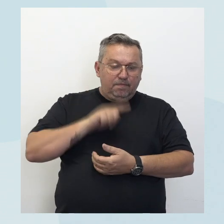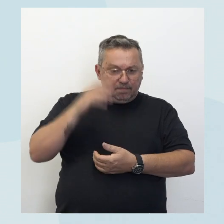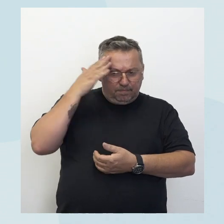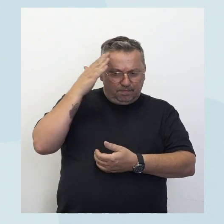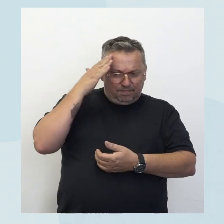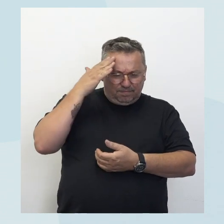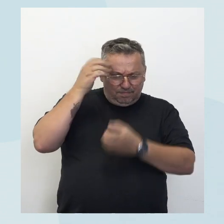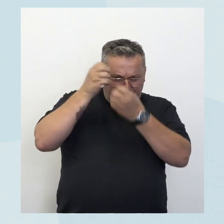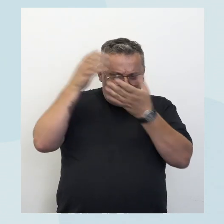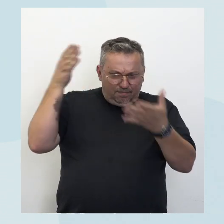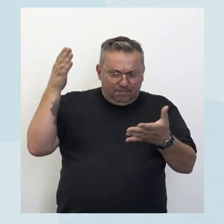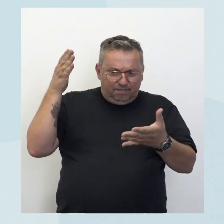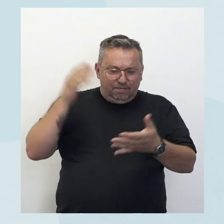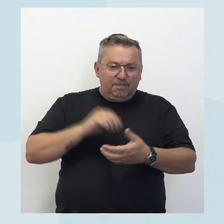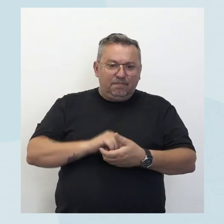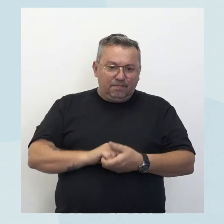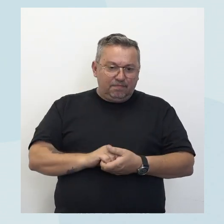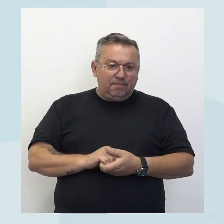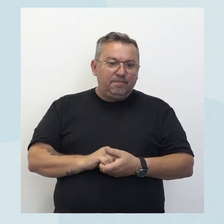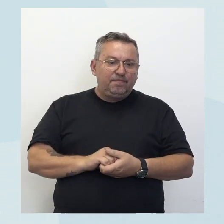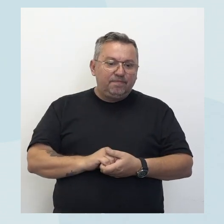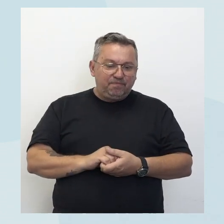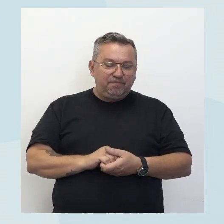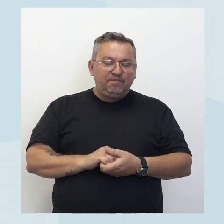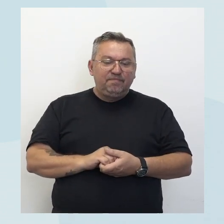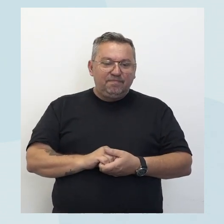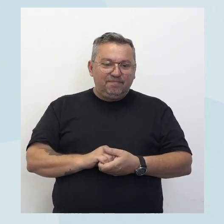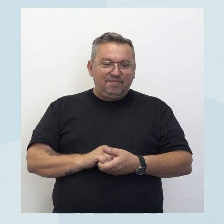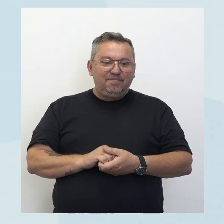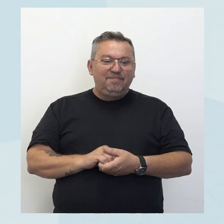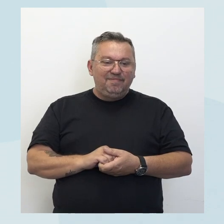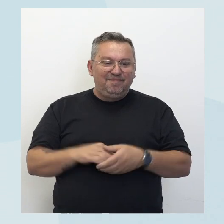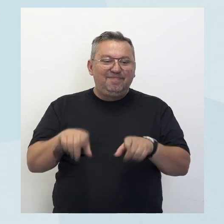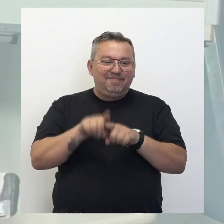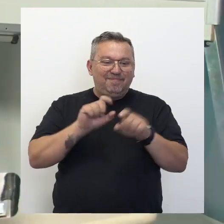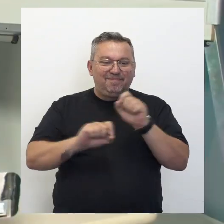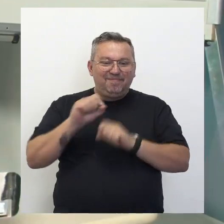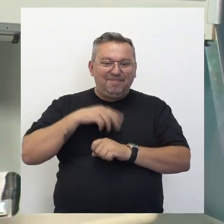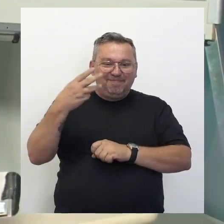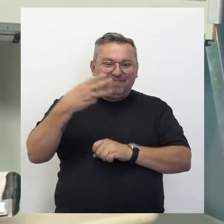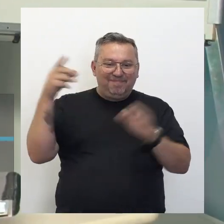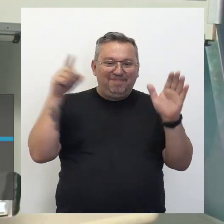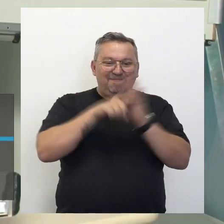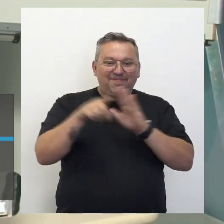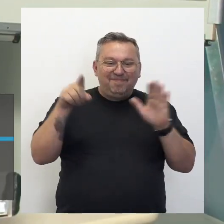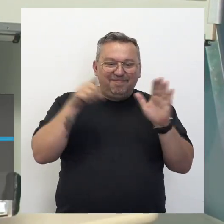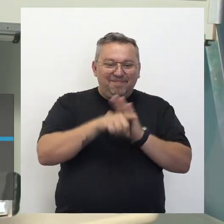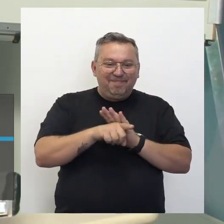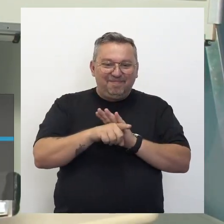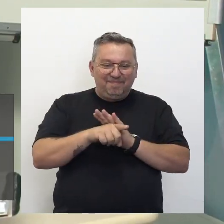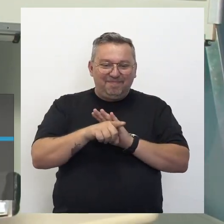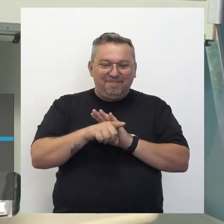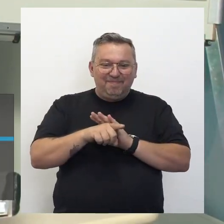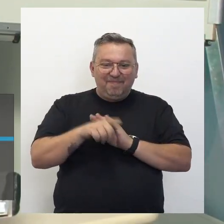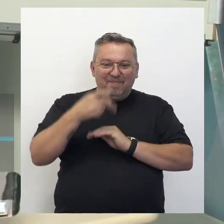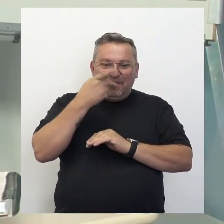ideia? Eu acho que deu, né? Vamos lá? Aí eu tenho uma terceira questão para vocês. Aí ele